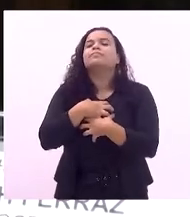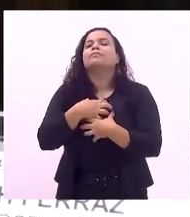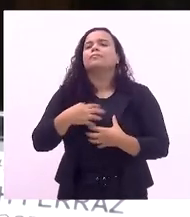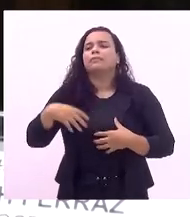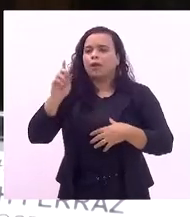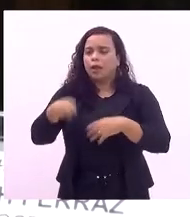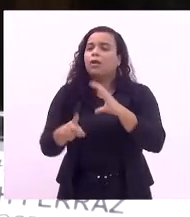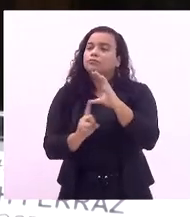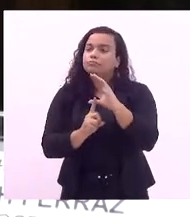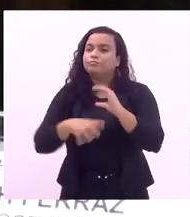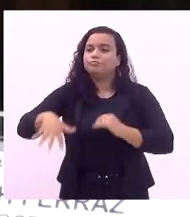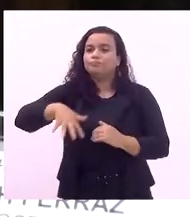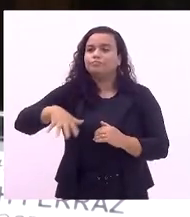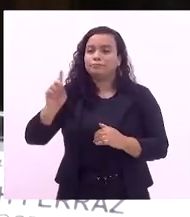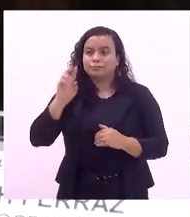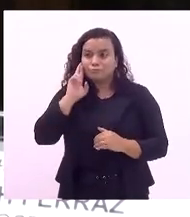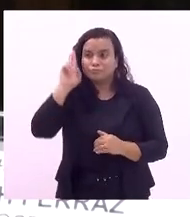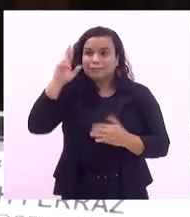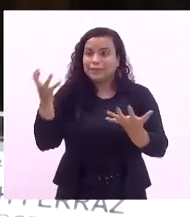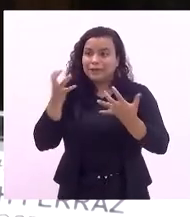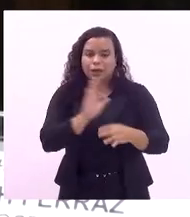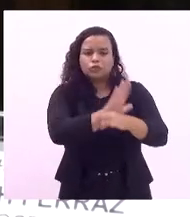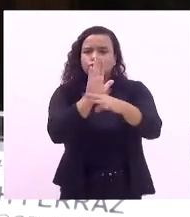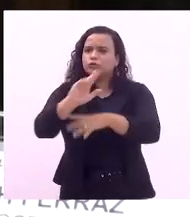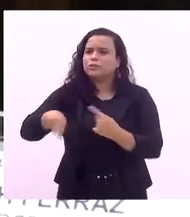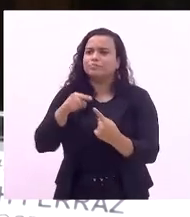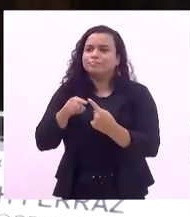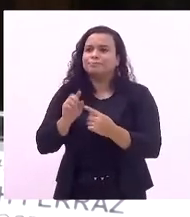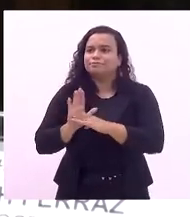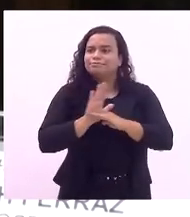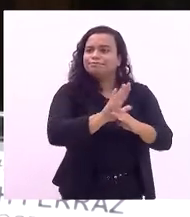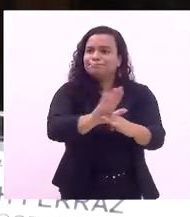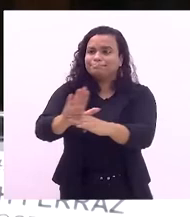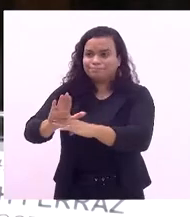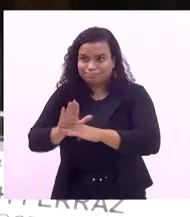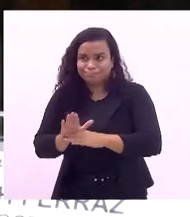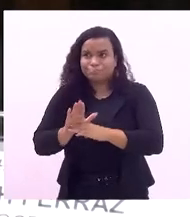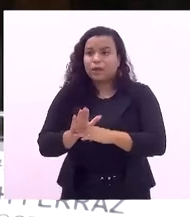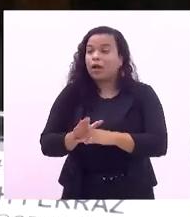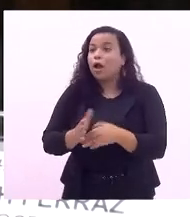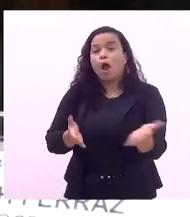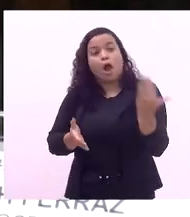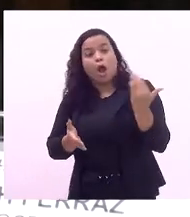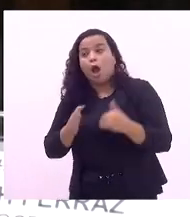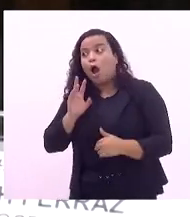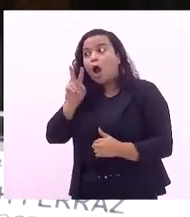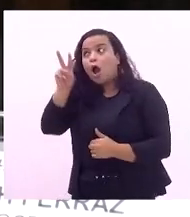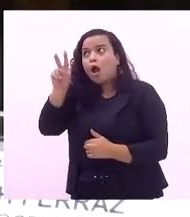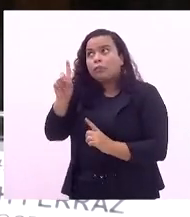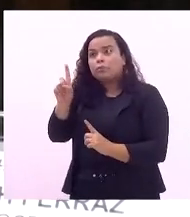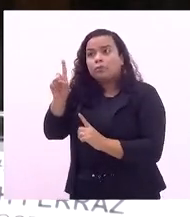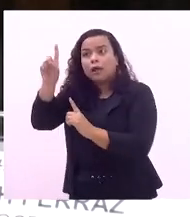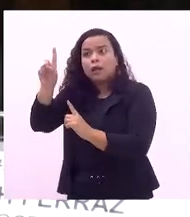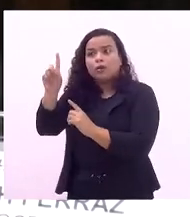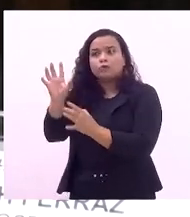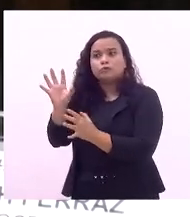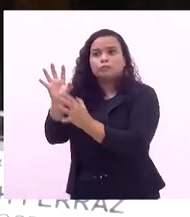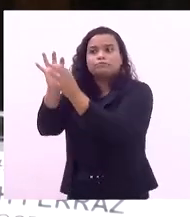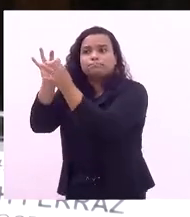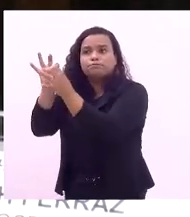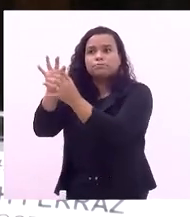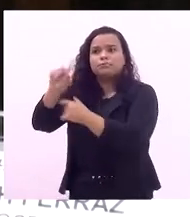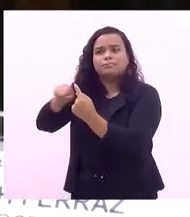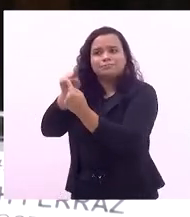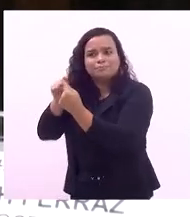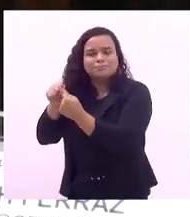Capelania nós queremos ser esse Norte esse que indica o caminho para Deus o azimute a direção